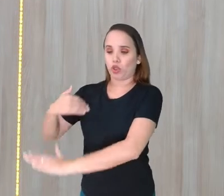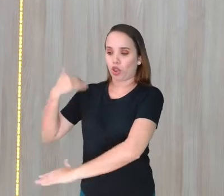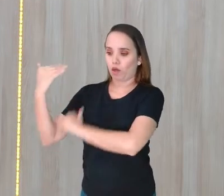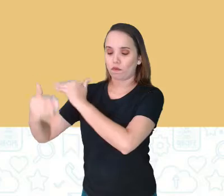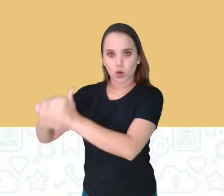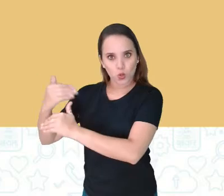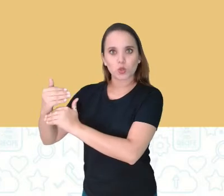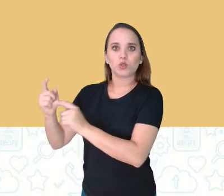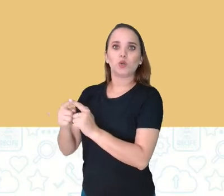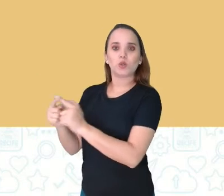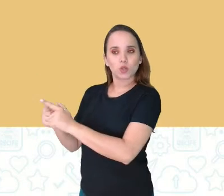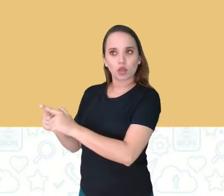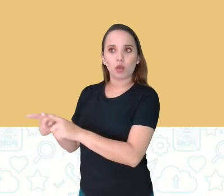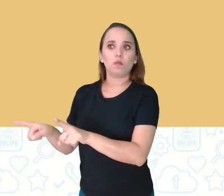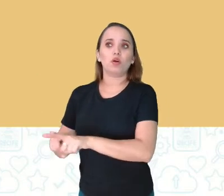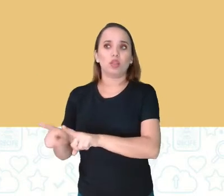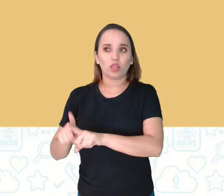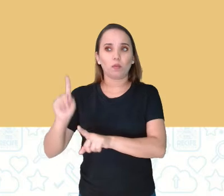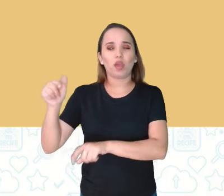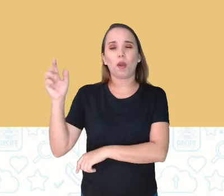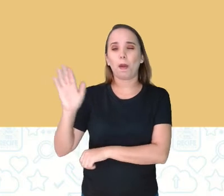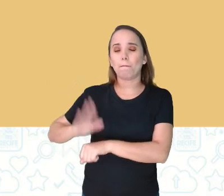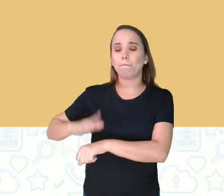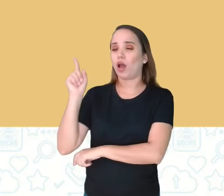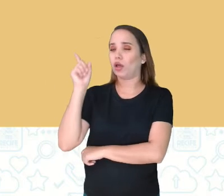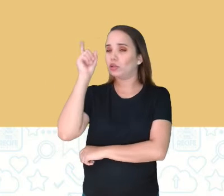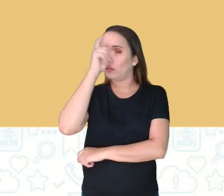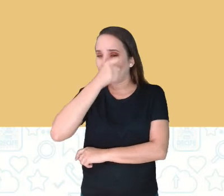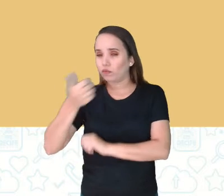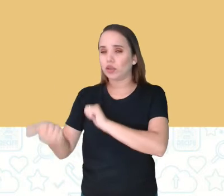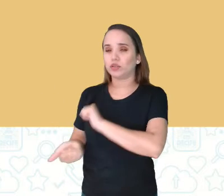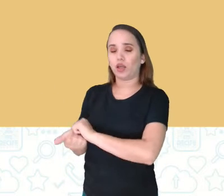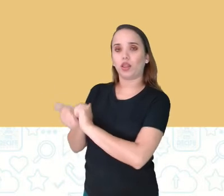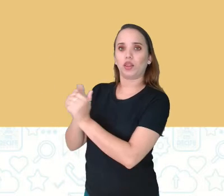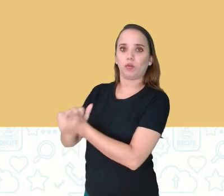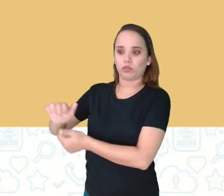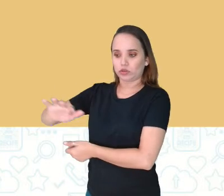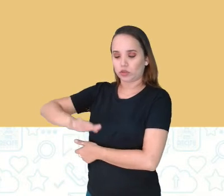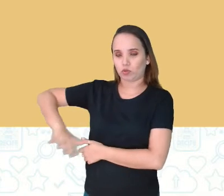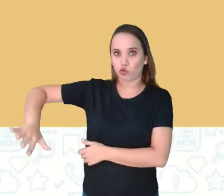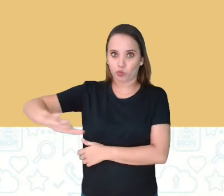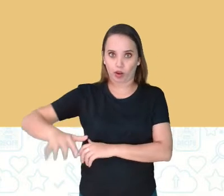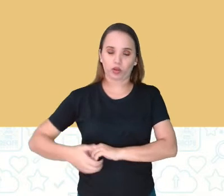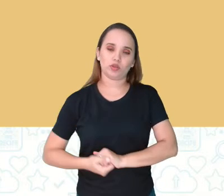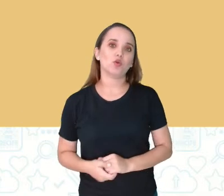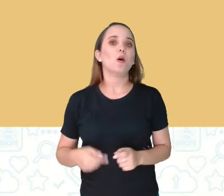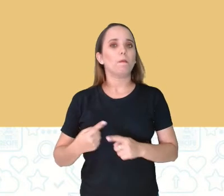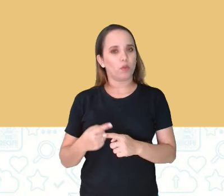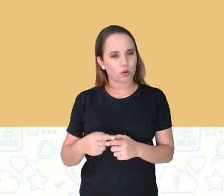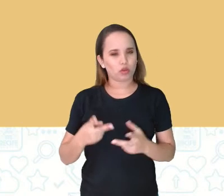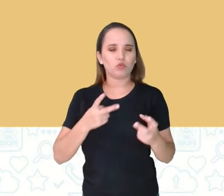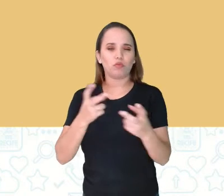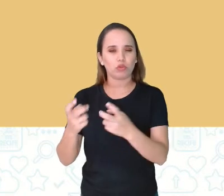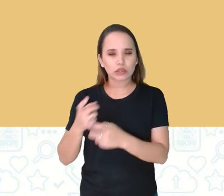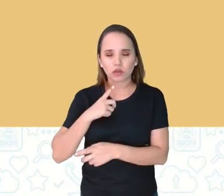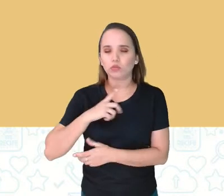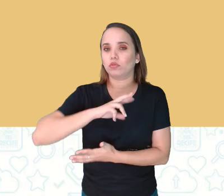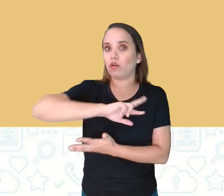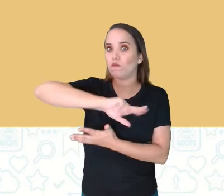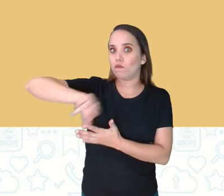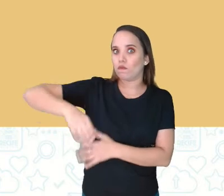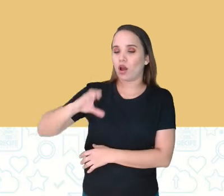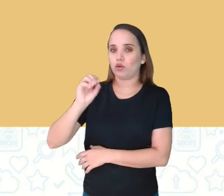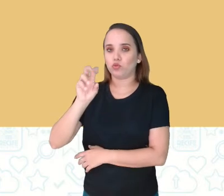espécies e também difícil adaptação aos ambientes, né? Nós vimos aí que vários ovos são lançados também e poucos